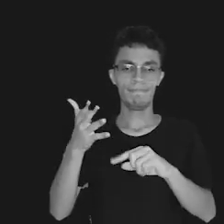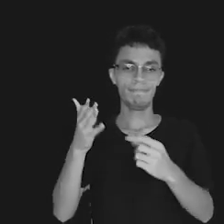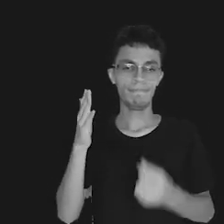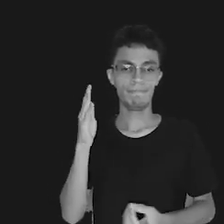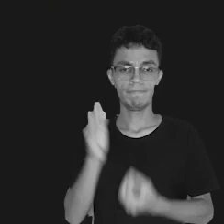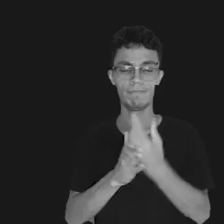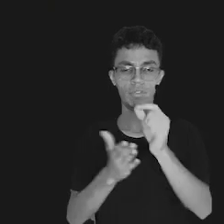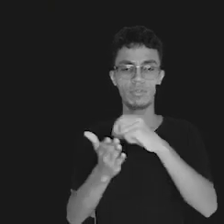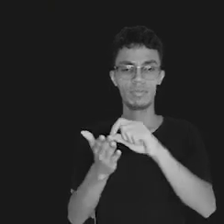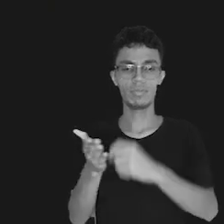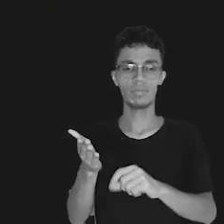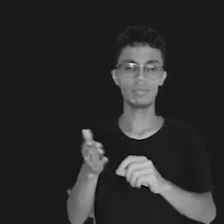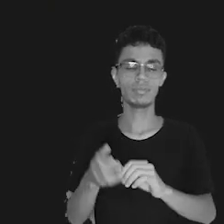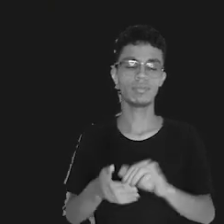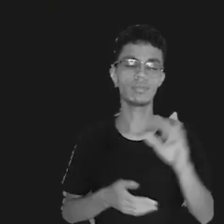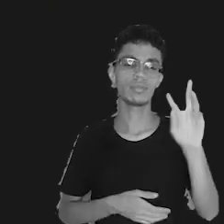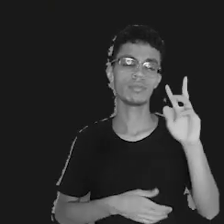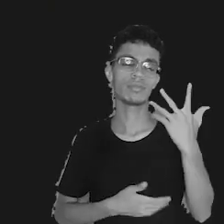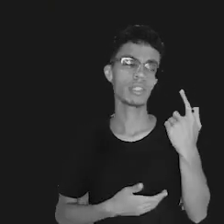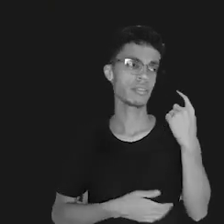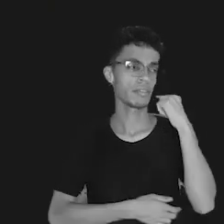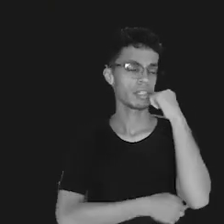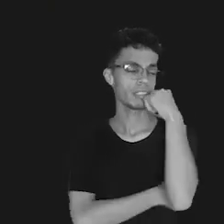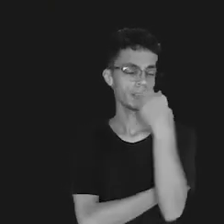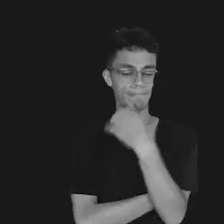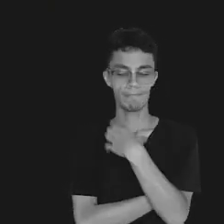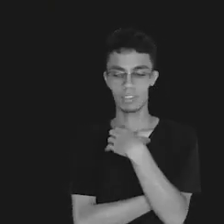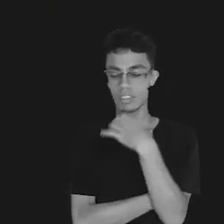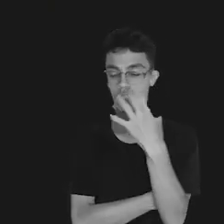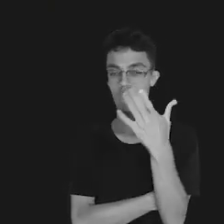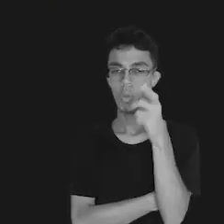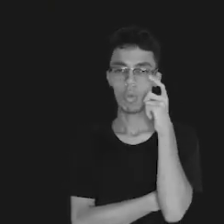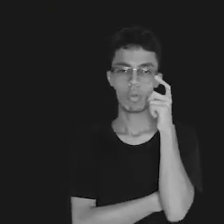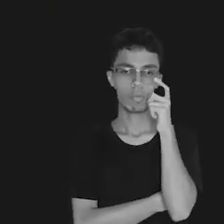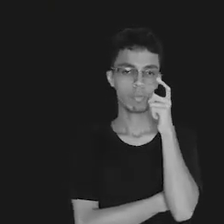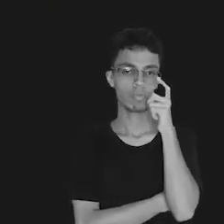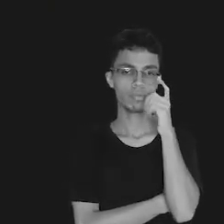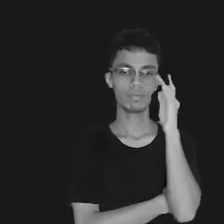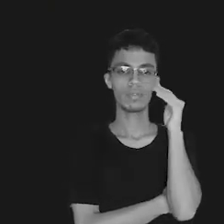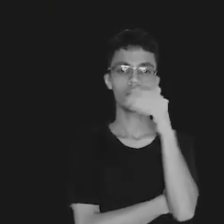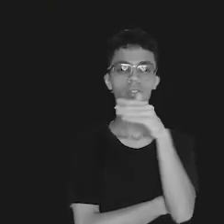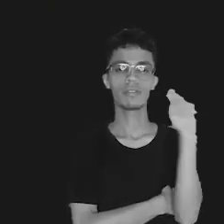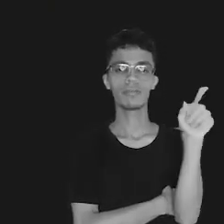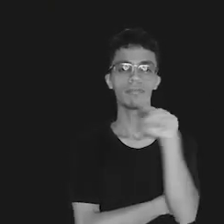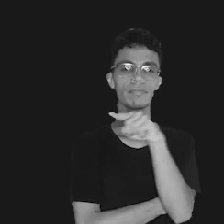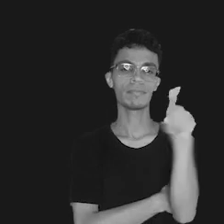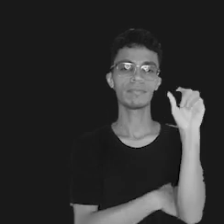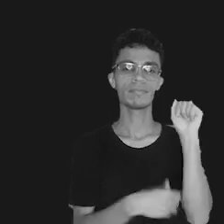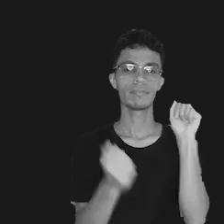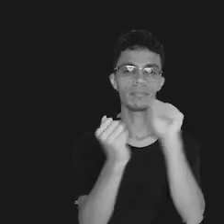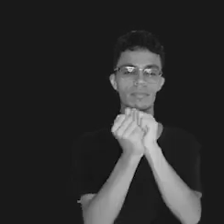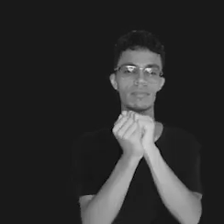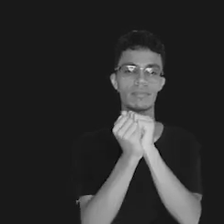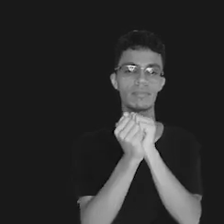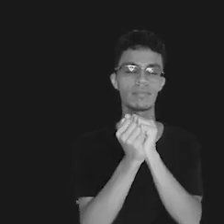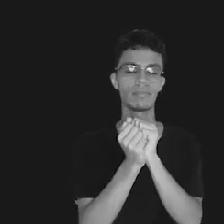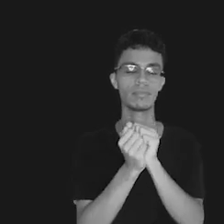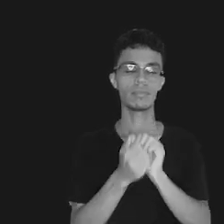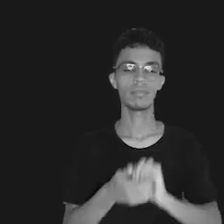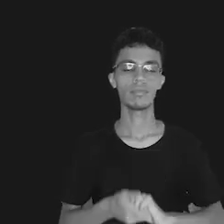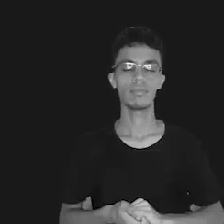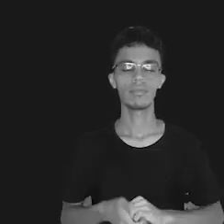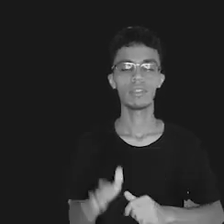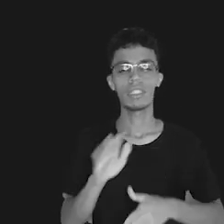escrita. E aí eu fiquei interessadíssimo em participar com vocês,